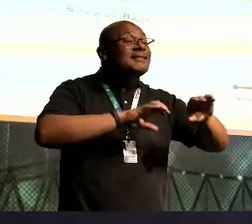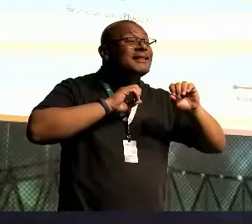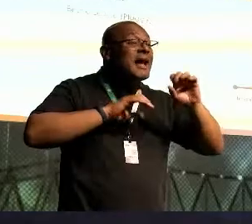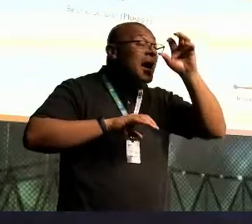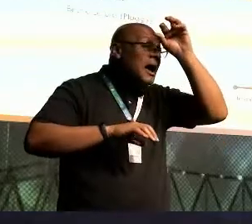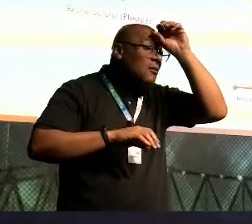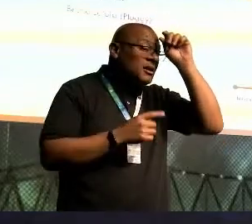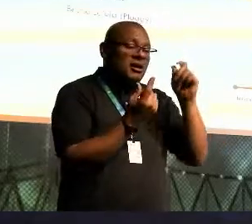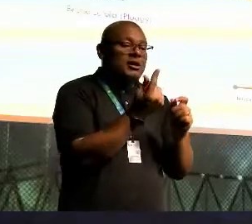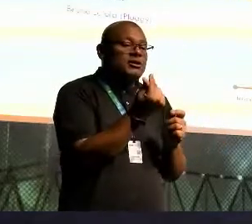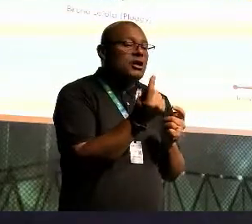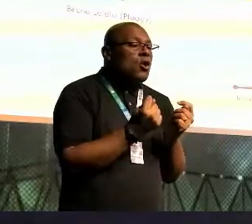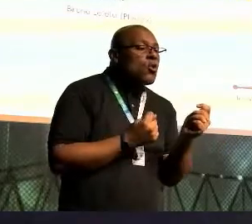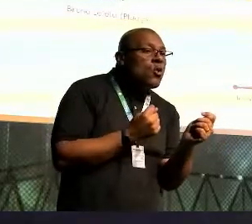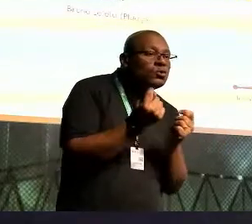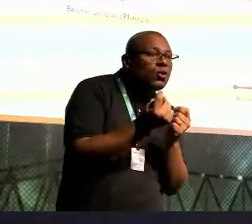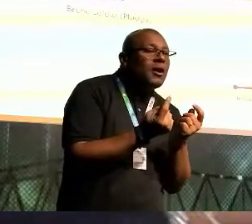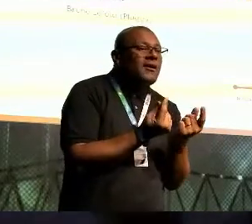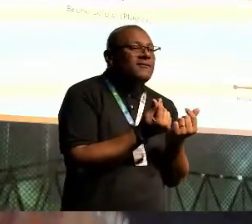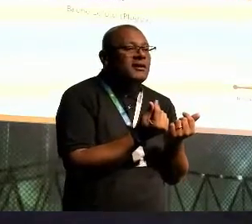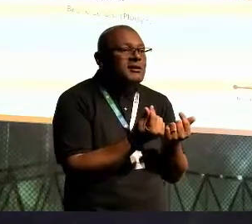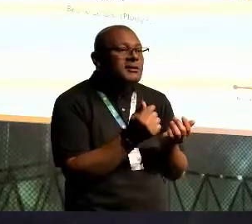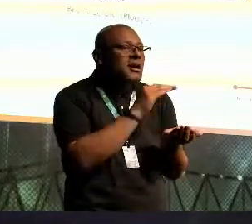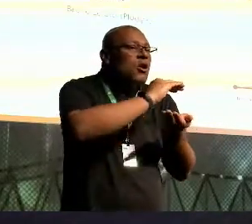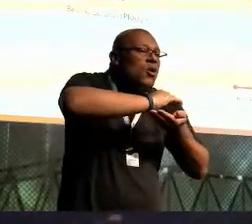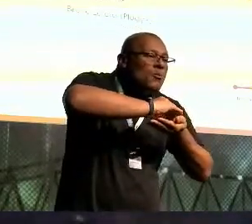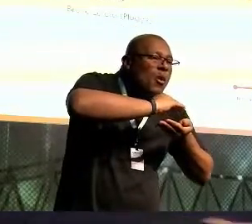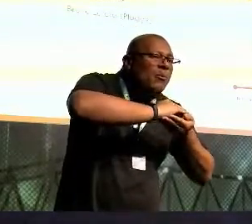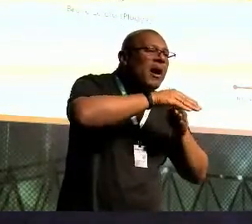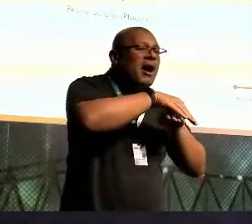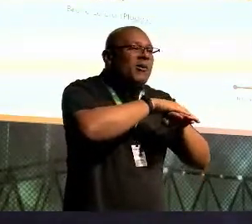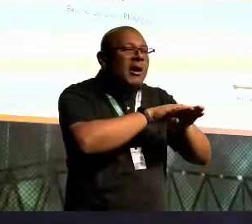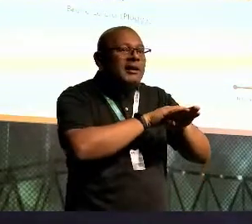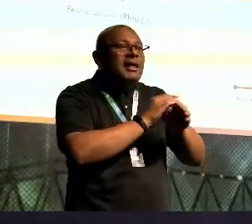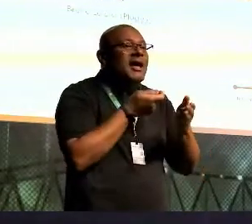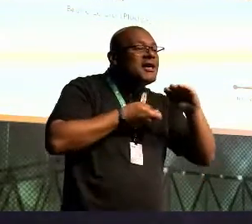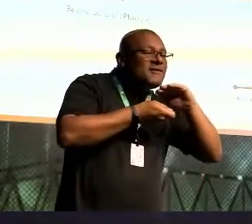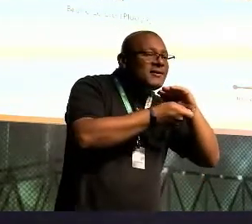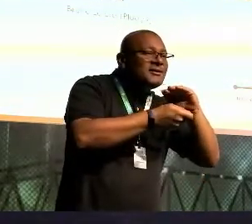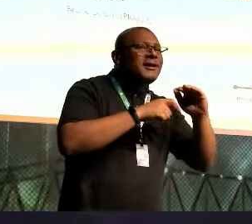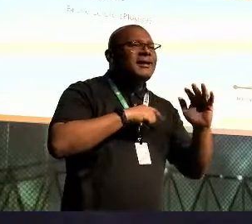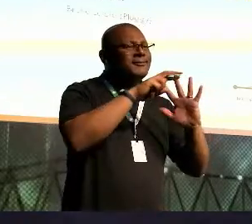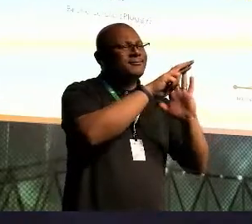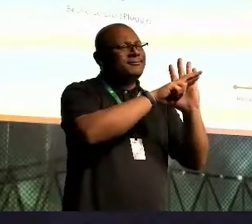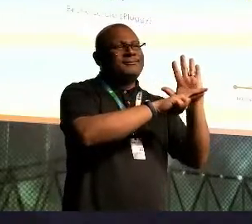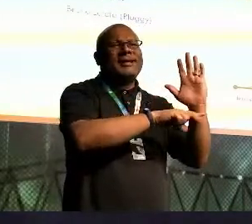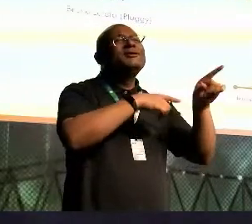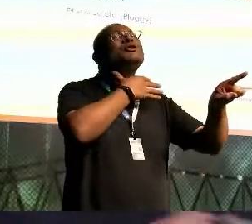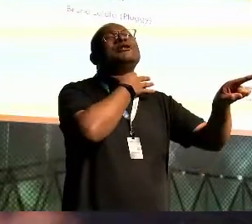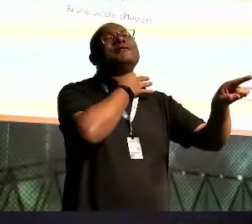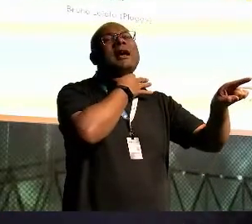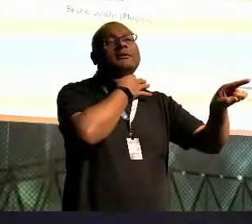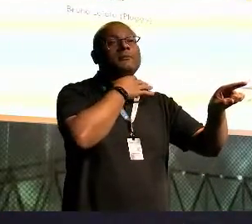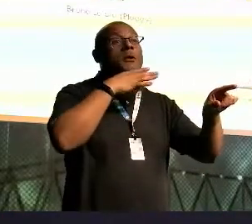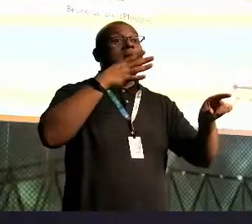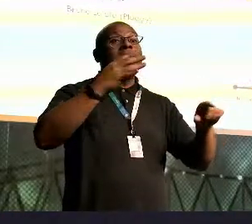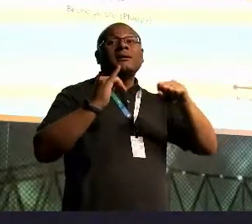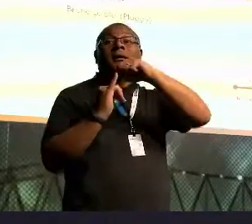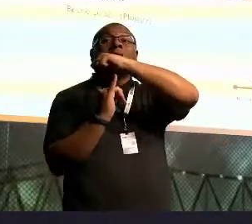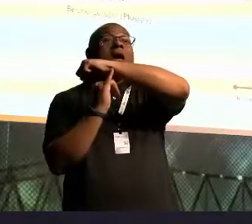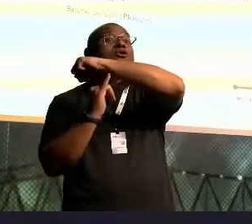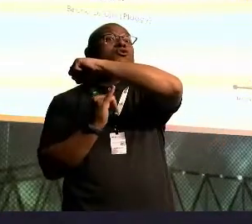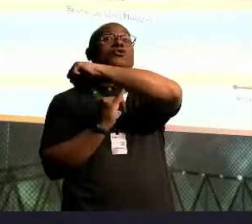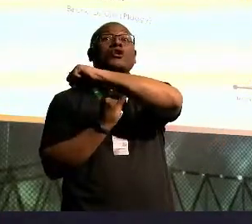então é difícil quebrar a barreira da população, obviamente, então por isso a gente está aqui no início ainda, mas muito pelas